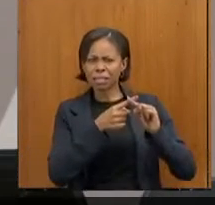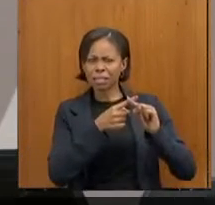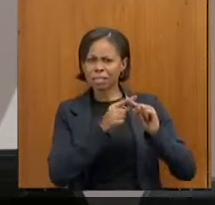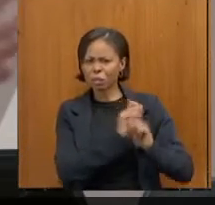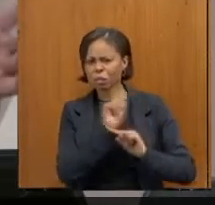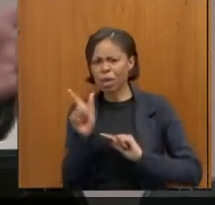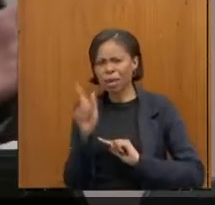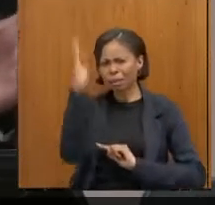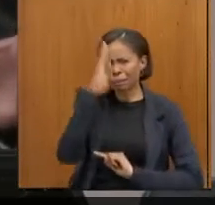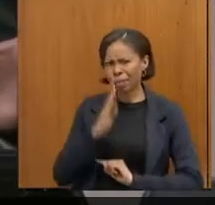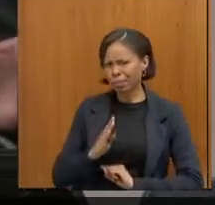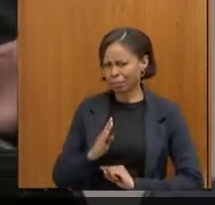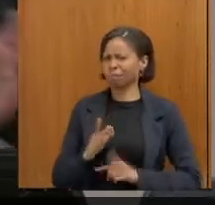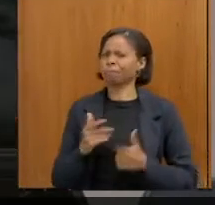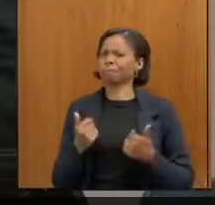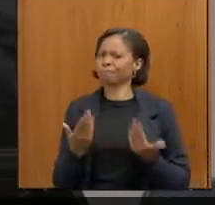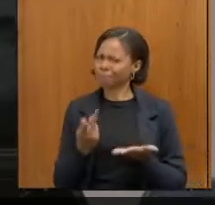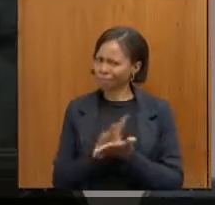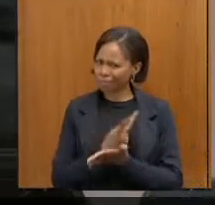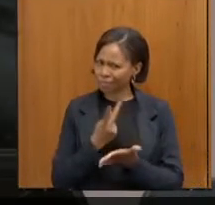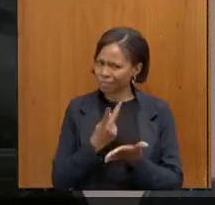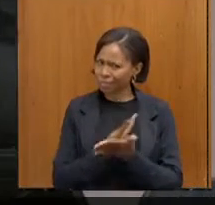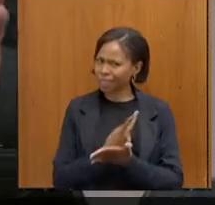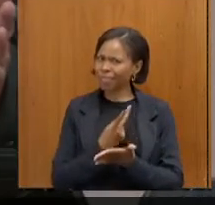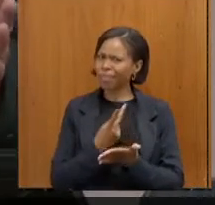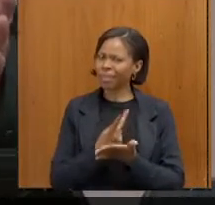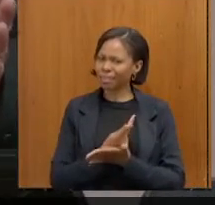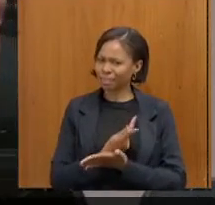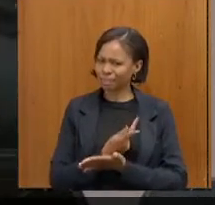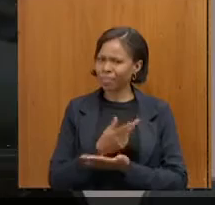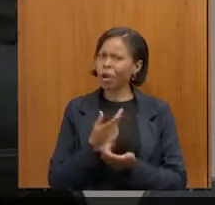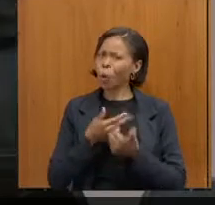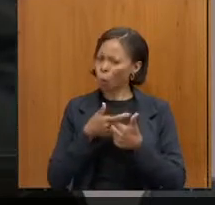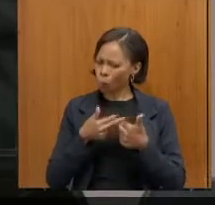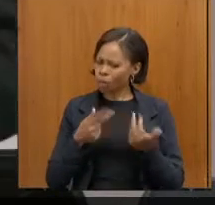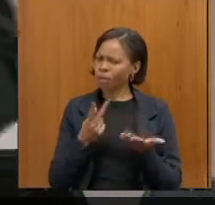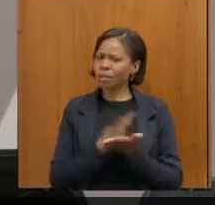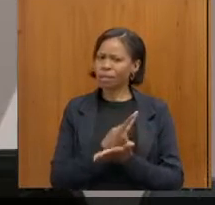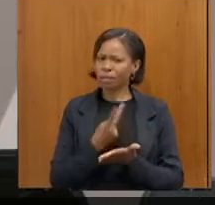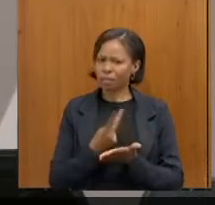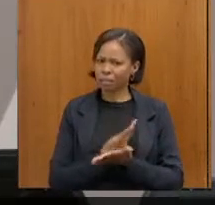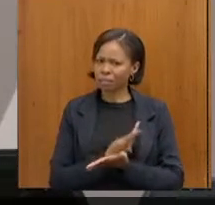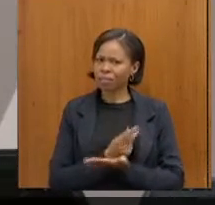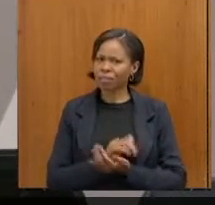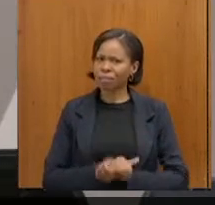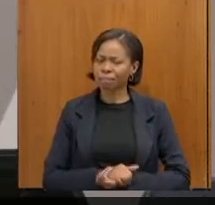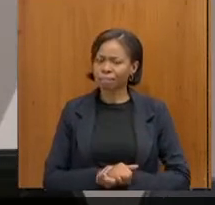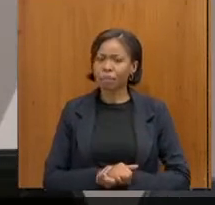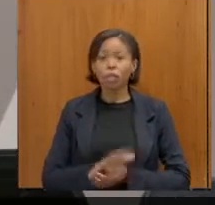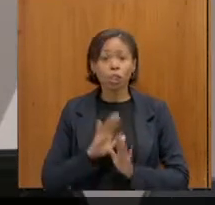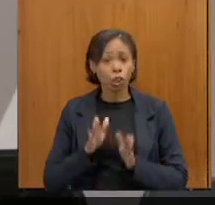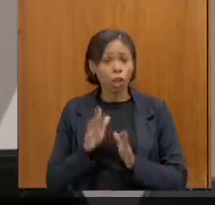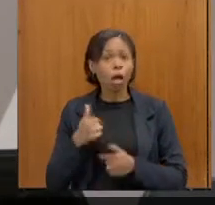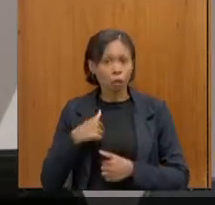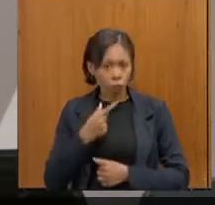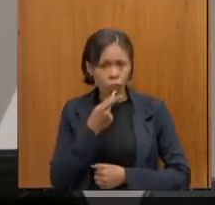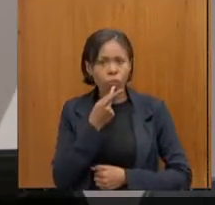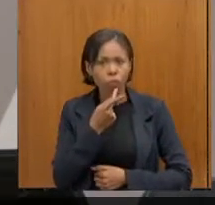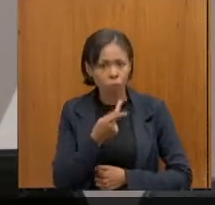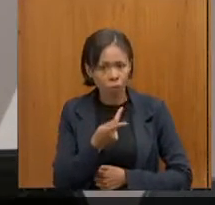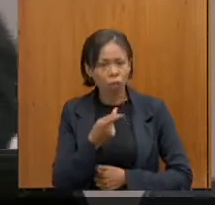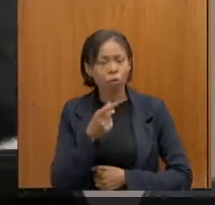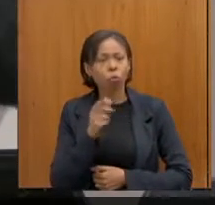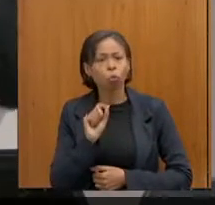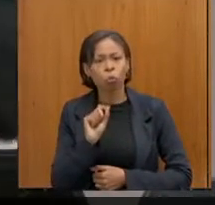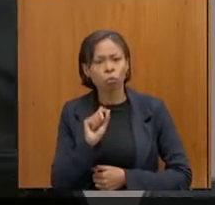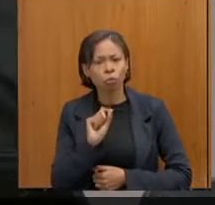alguma coisa errada é uma coisa não funciona e nós tivemos eu falo que eu